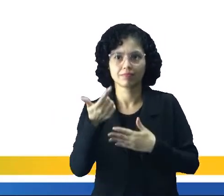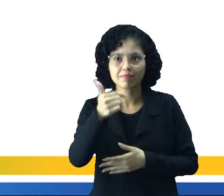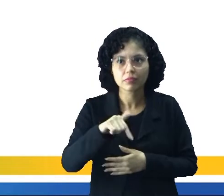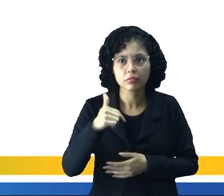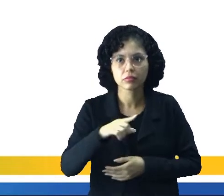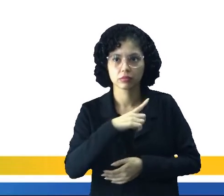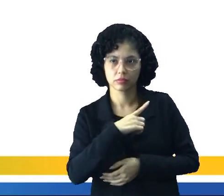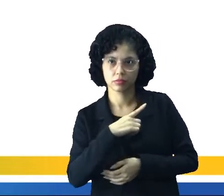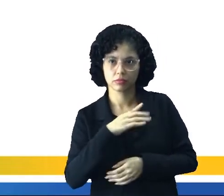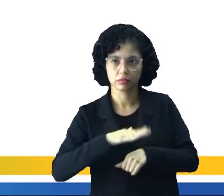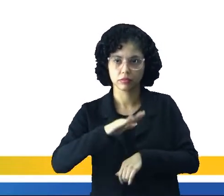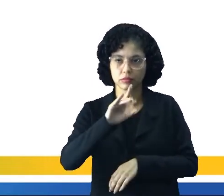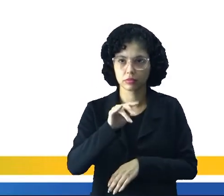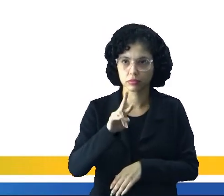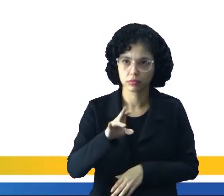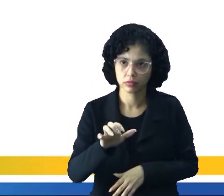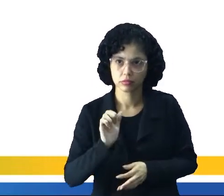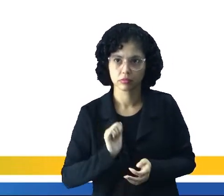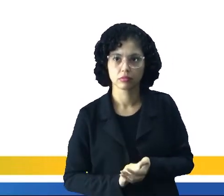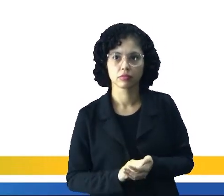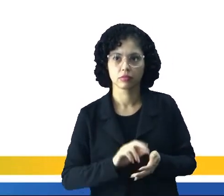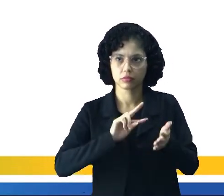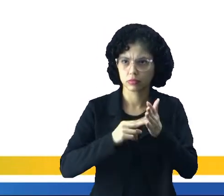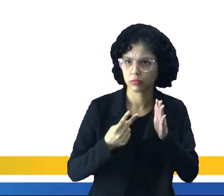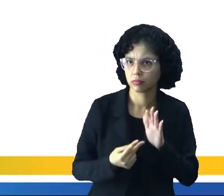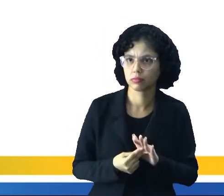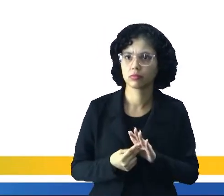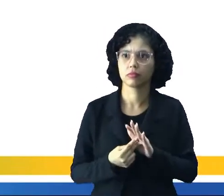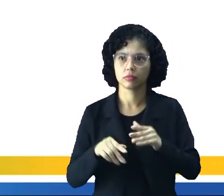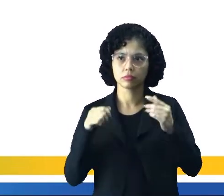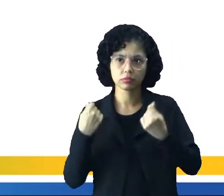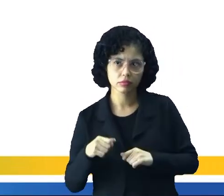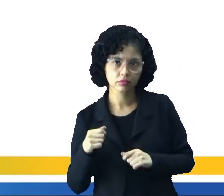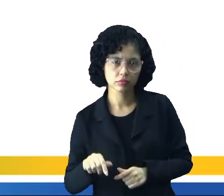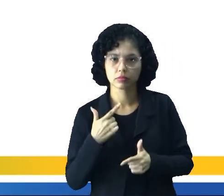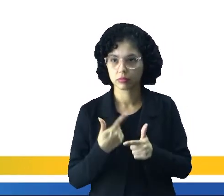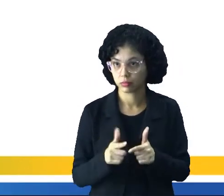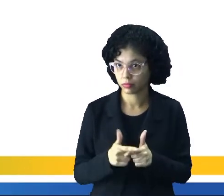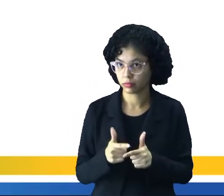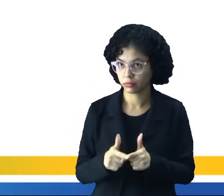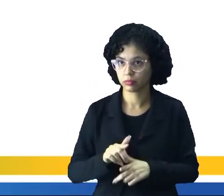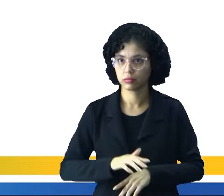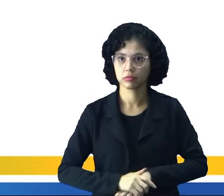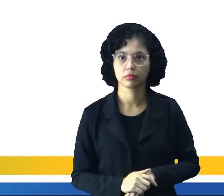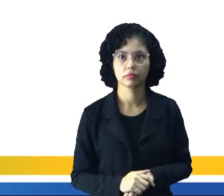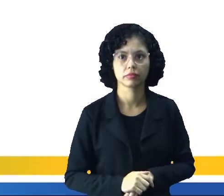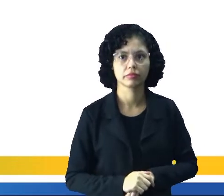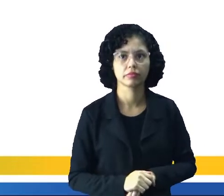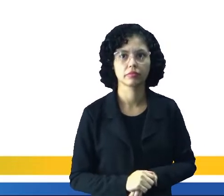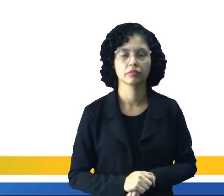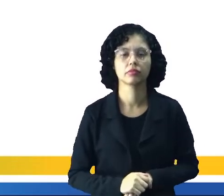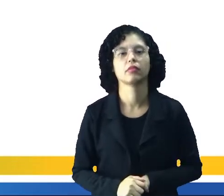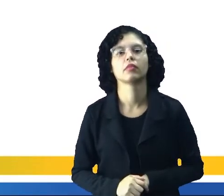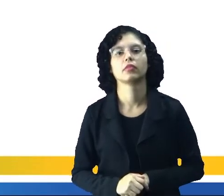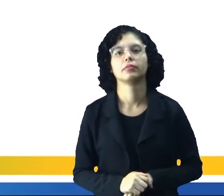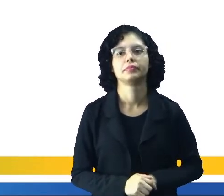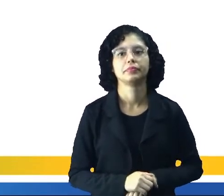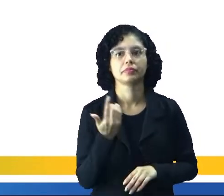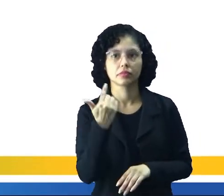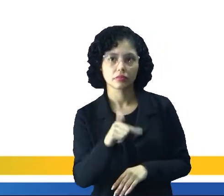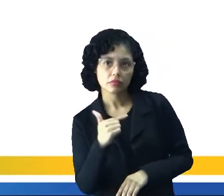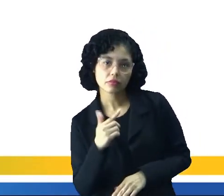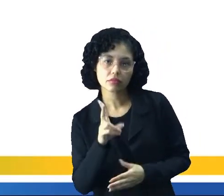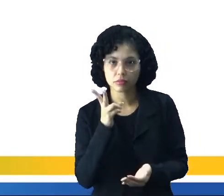qualquer repetição se torna mais saliente, o que não significa que seja necessariamente problemática, tá bom?